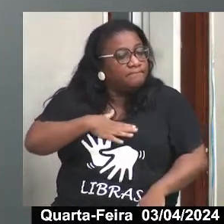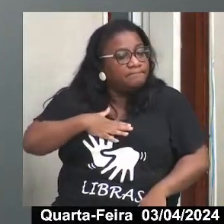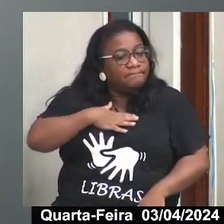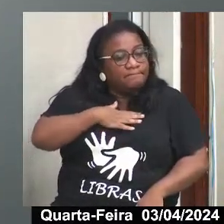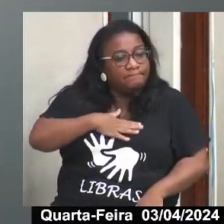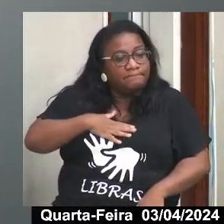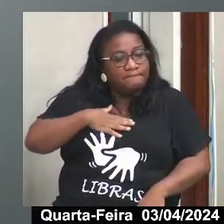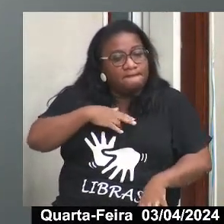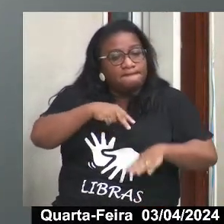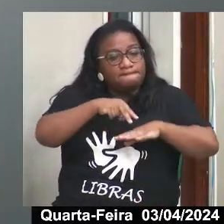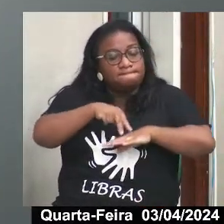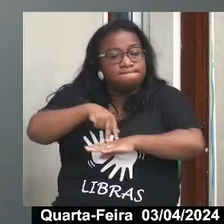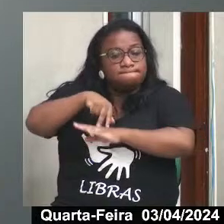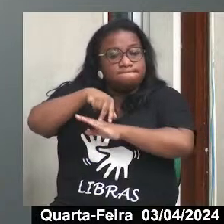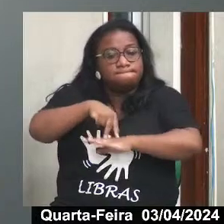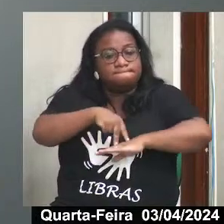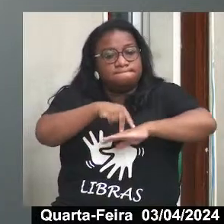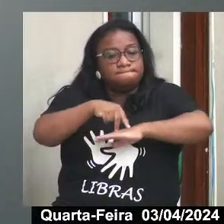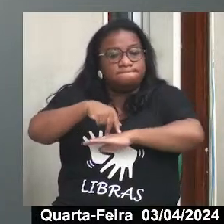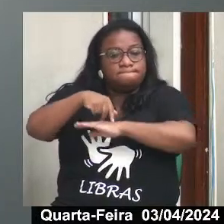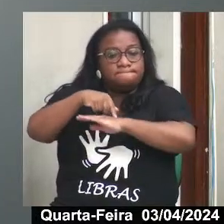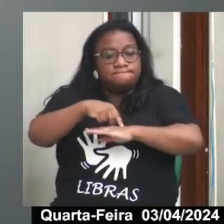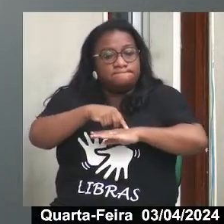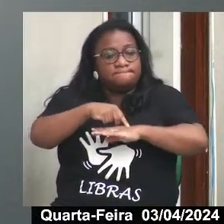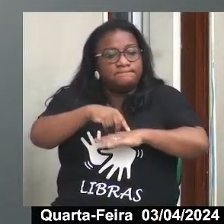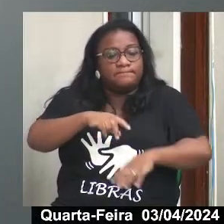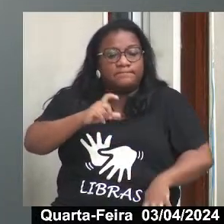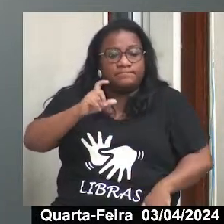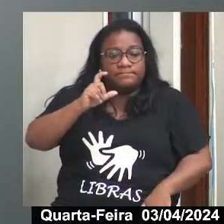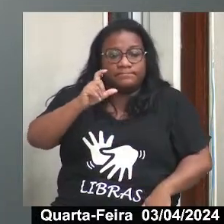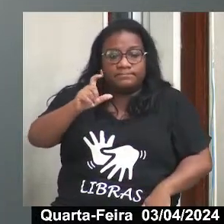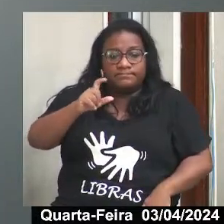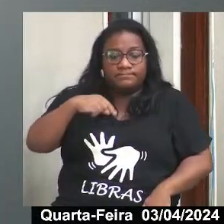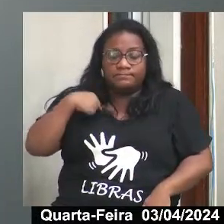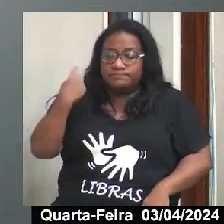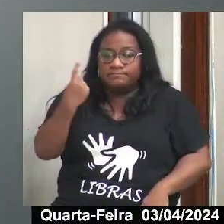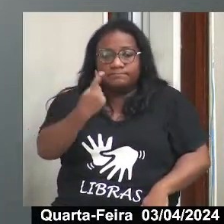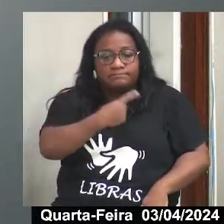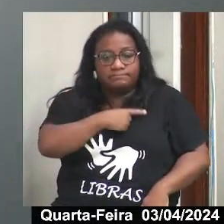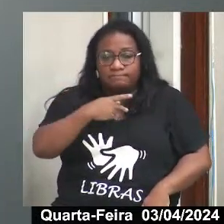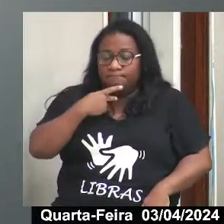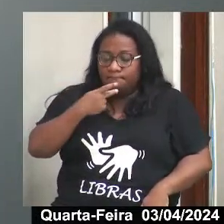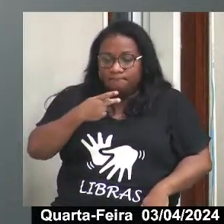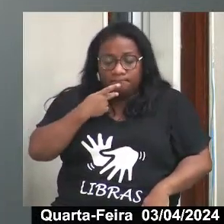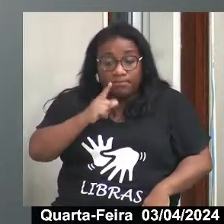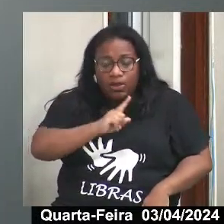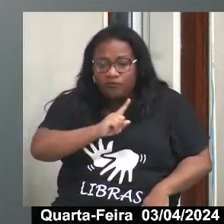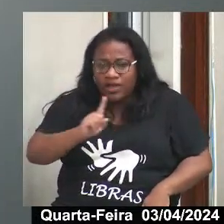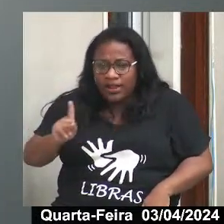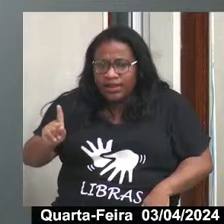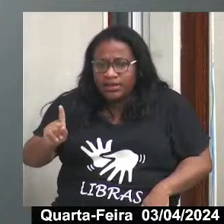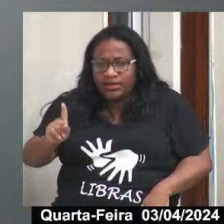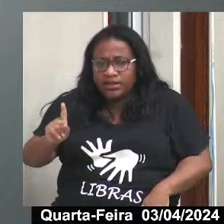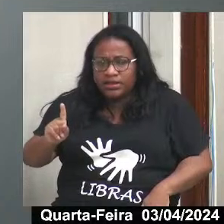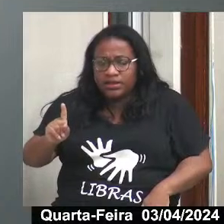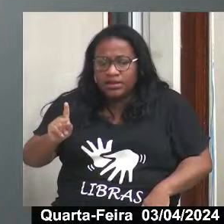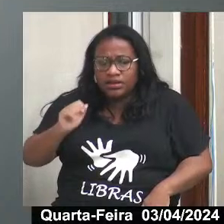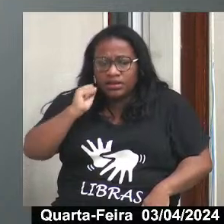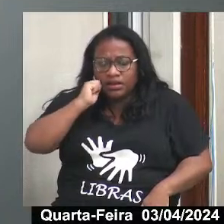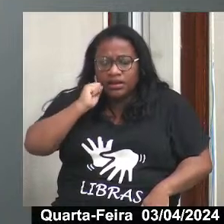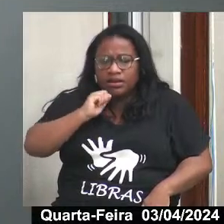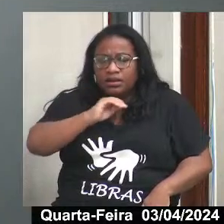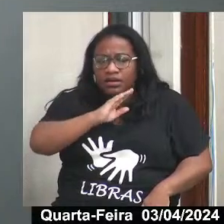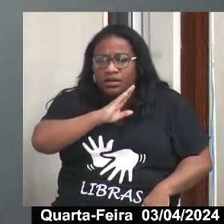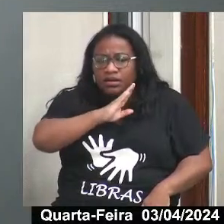de surfar em palavras que nós não colocamos aqui na tribuna. Ele